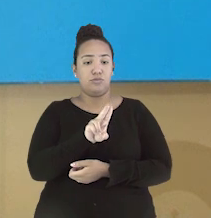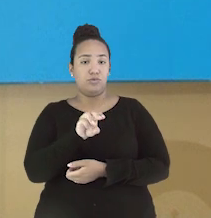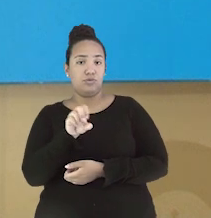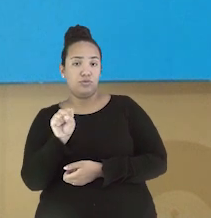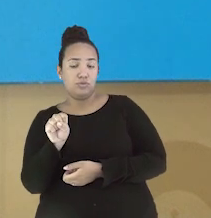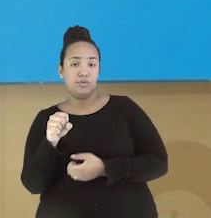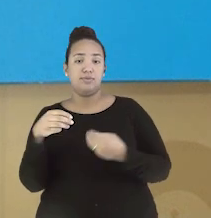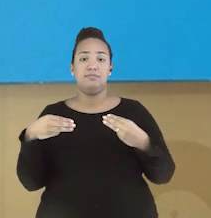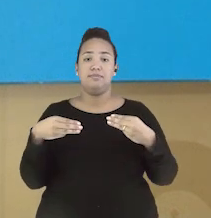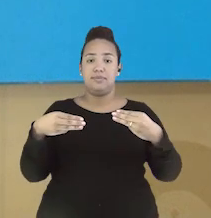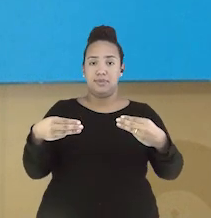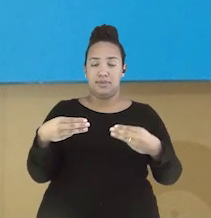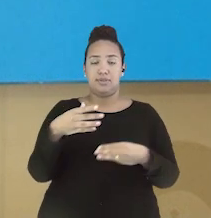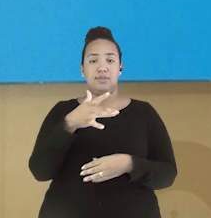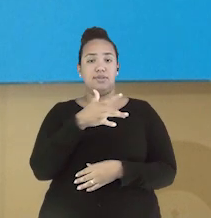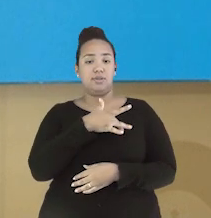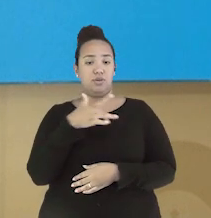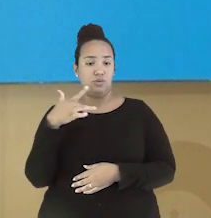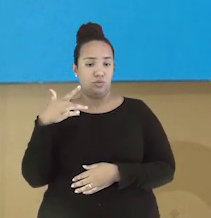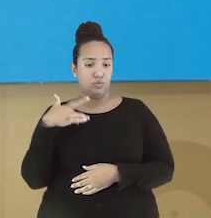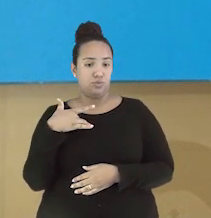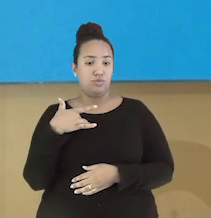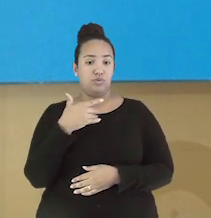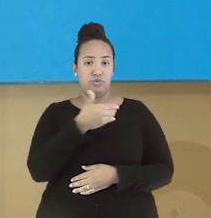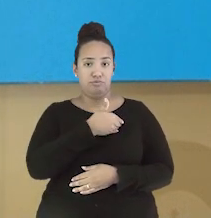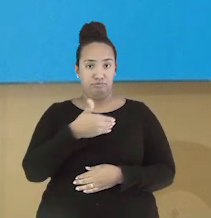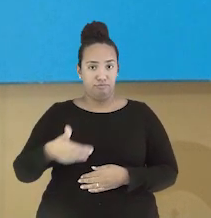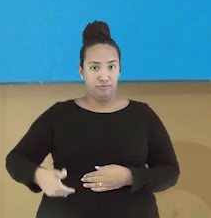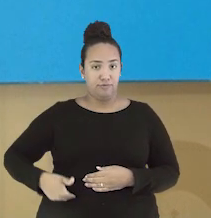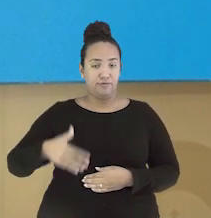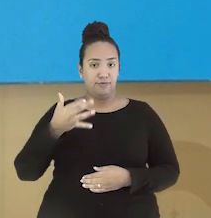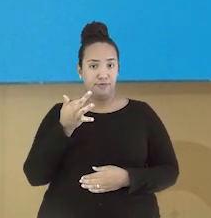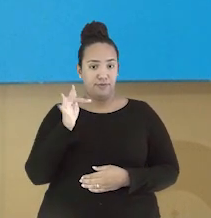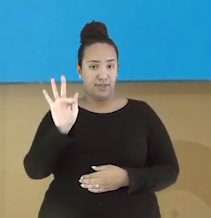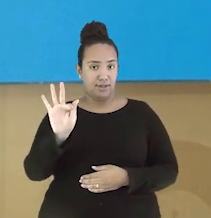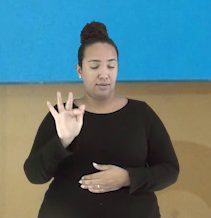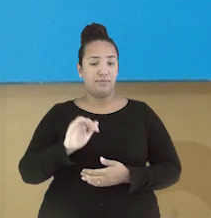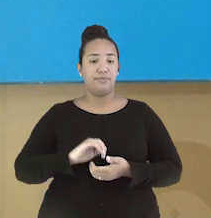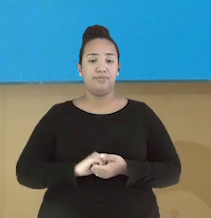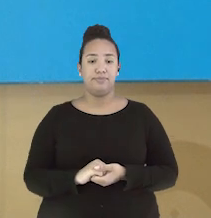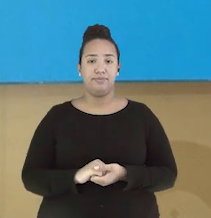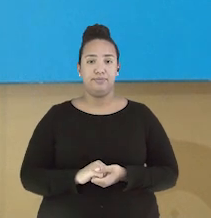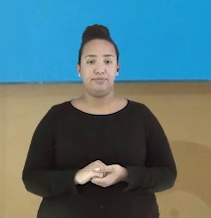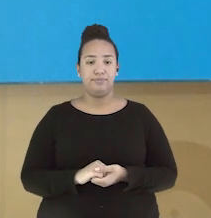SUS, Ministério da Saúde e Governo Federal.